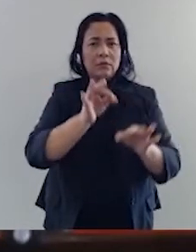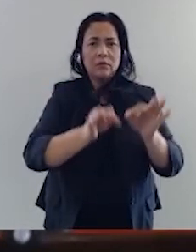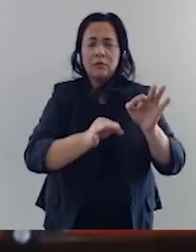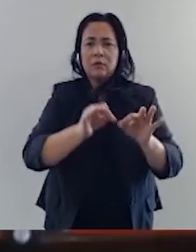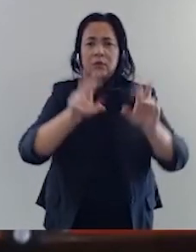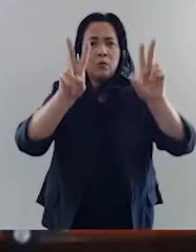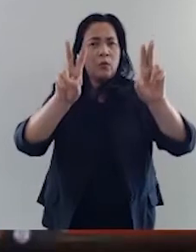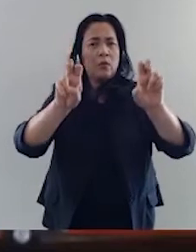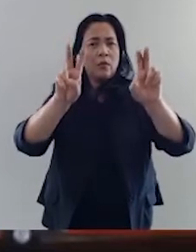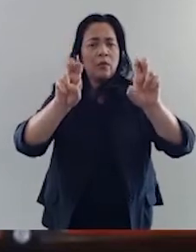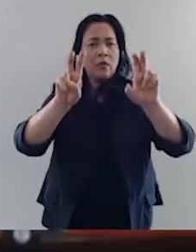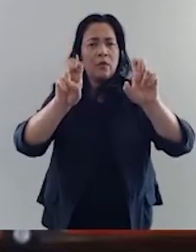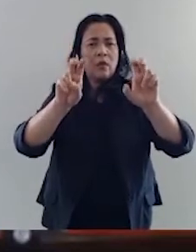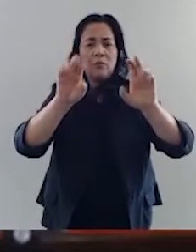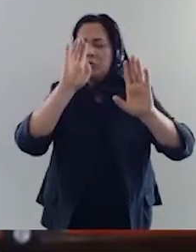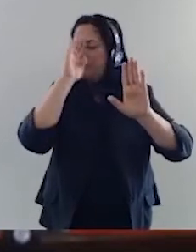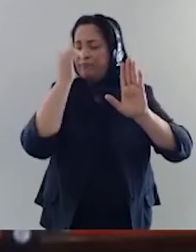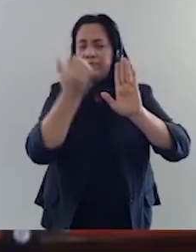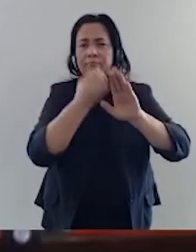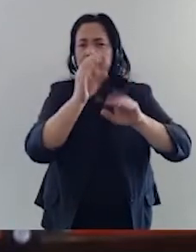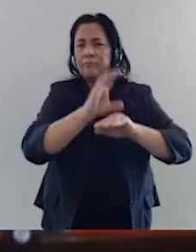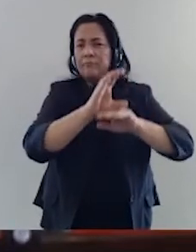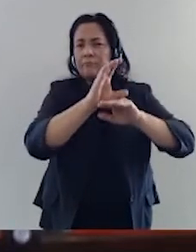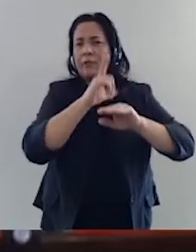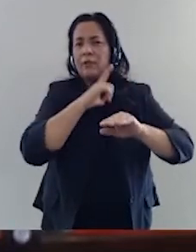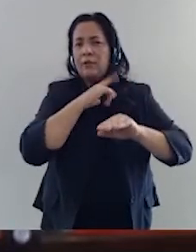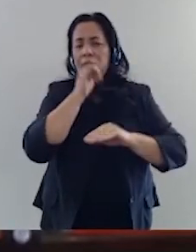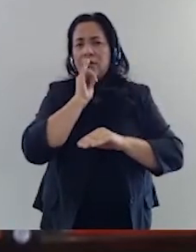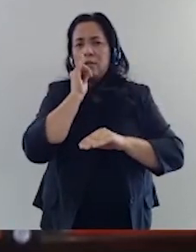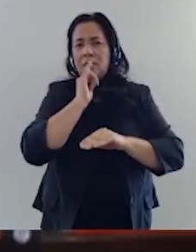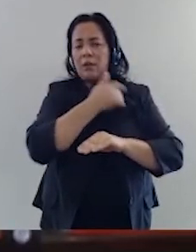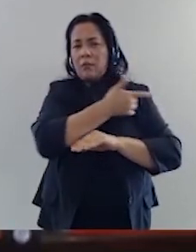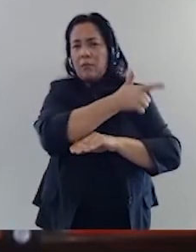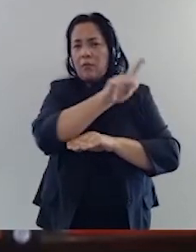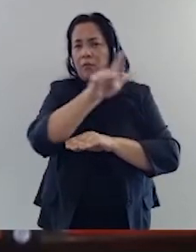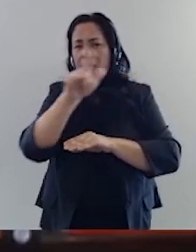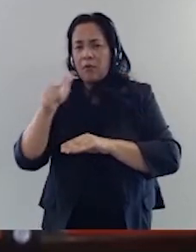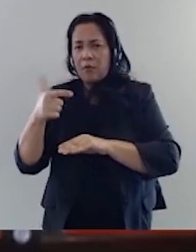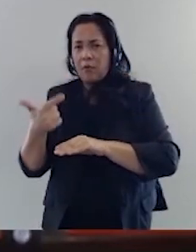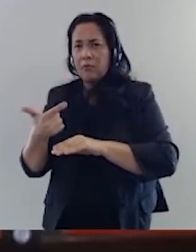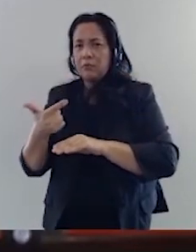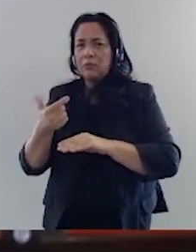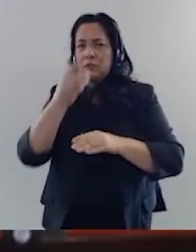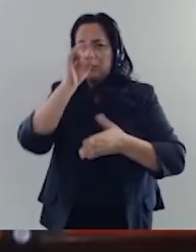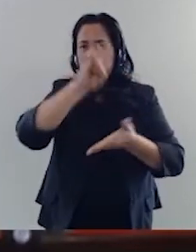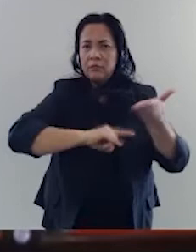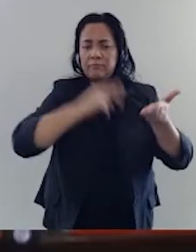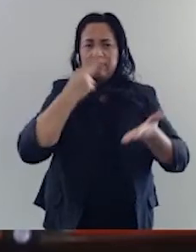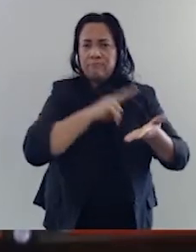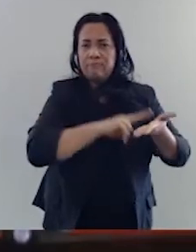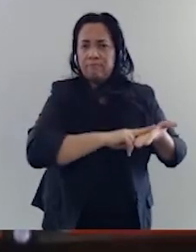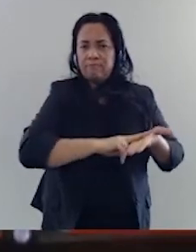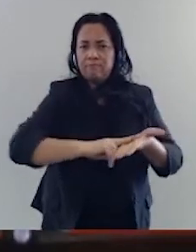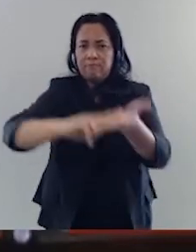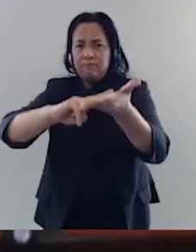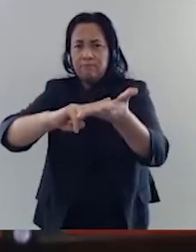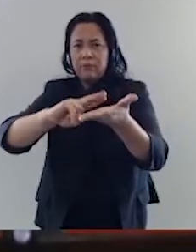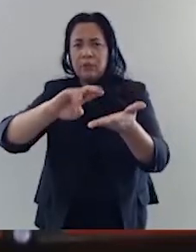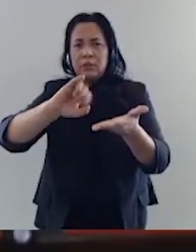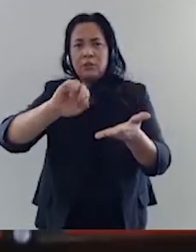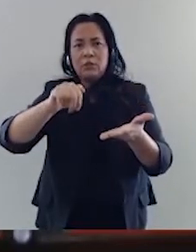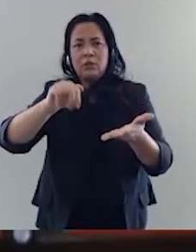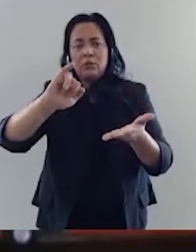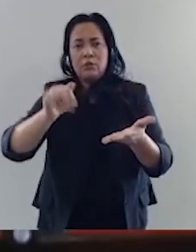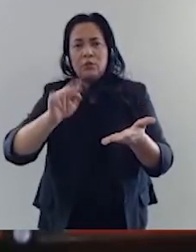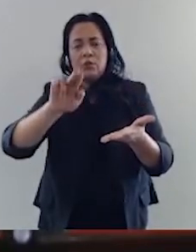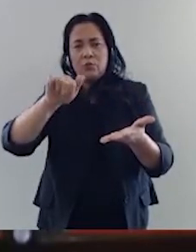de constitucionalidade, ADPFs e até mandados de injunção para garantir a eficacização da Constituição,